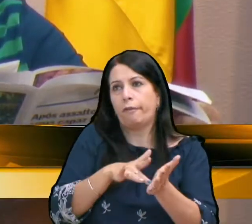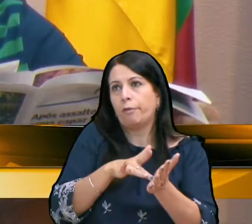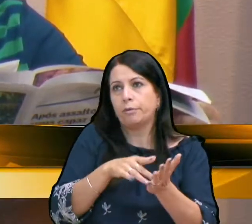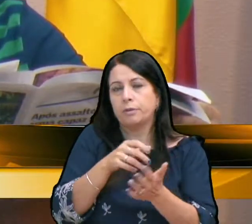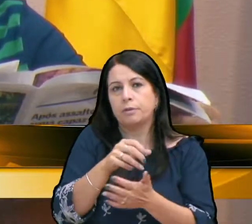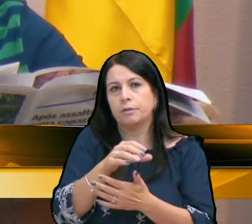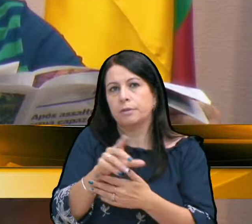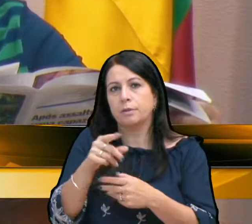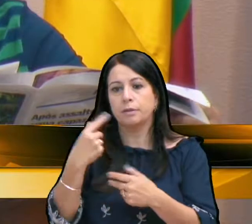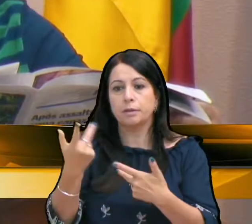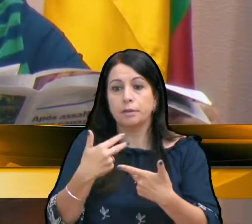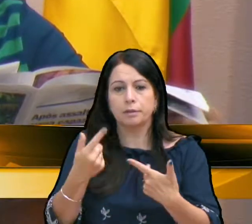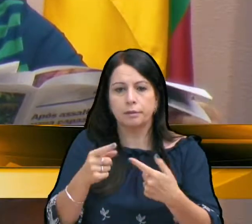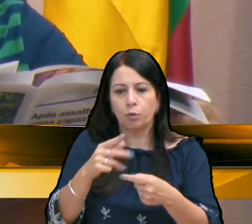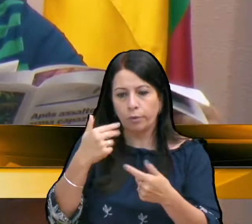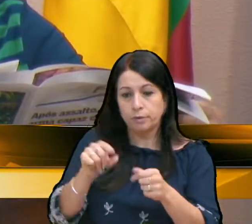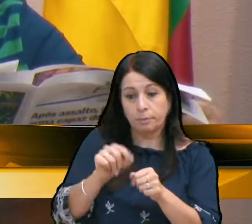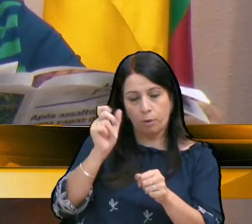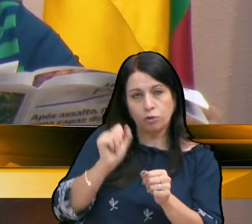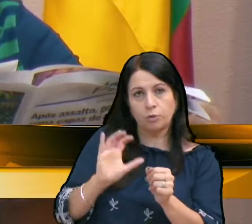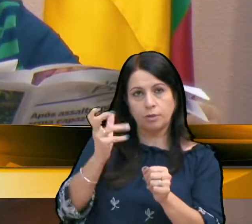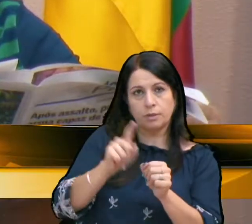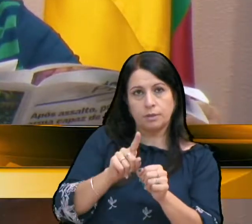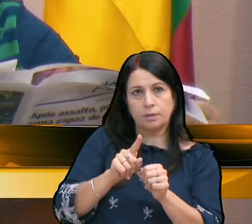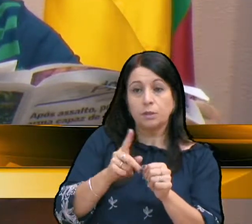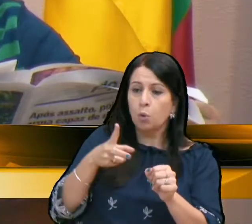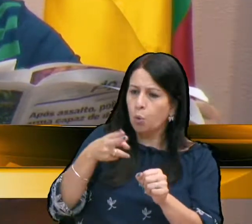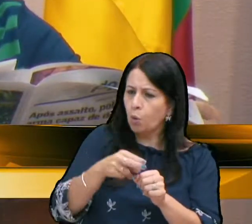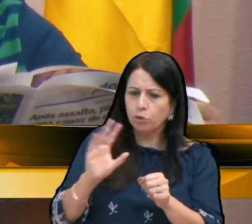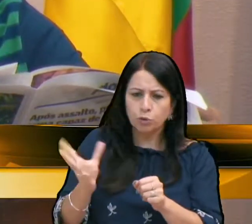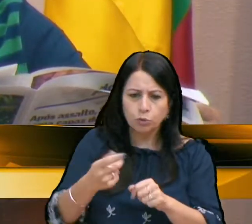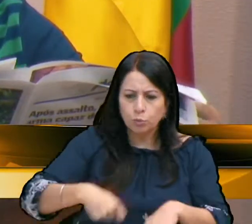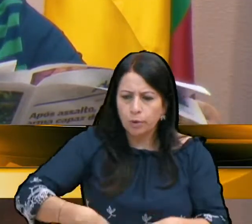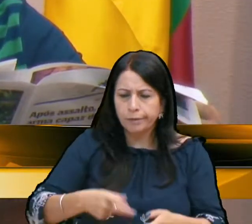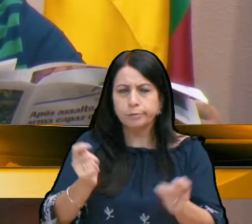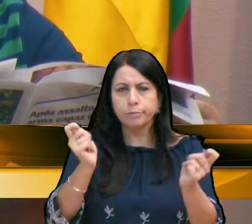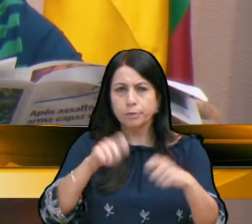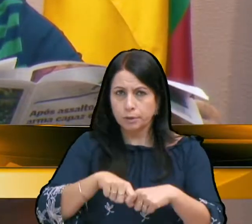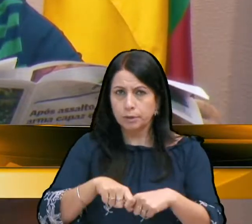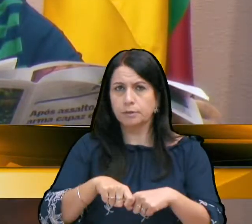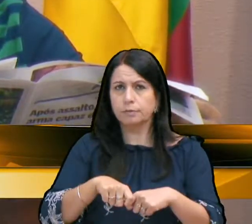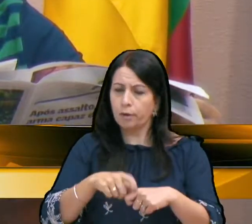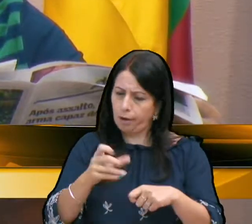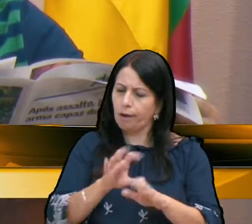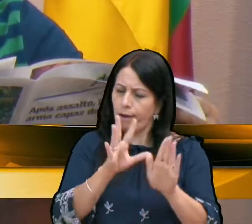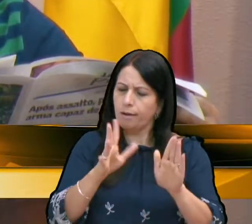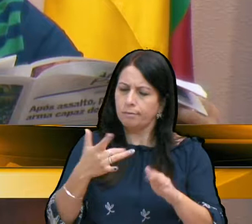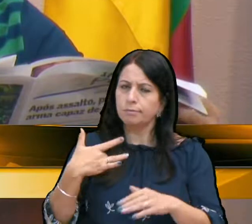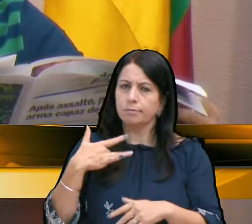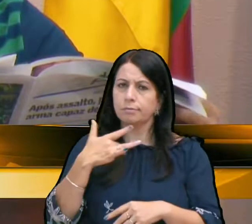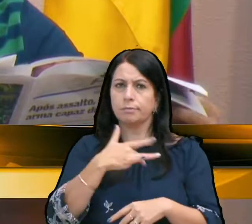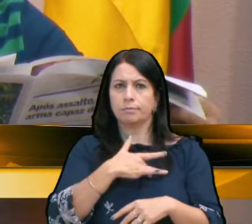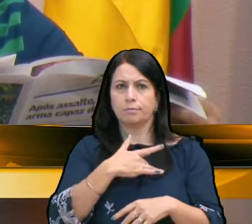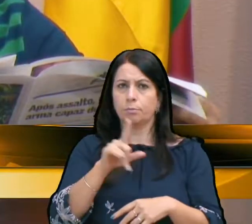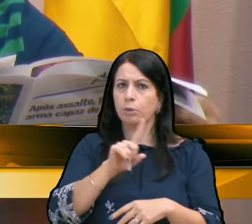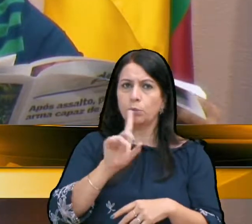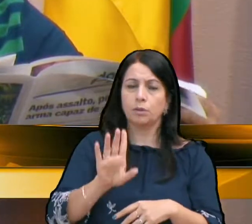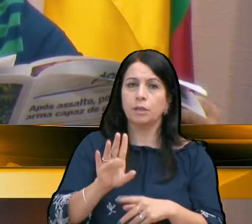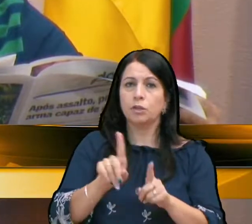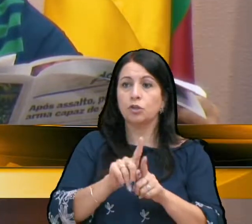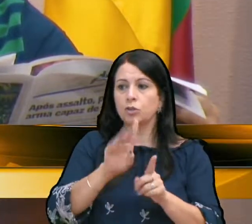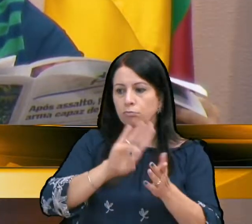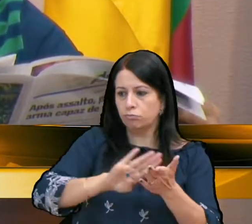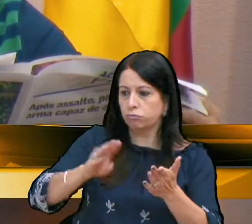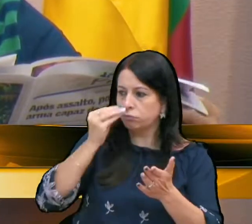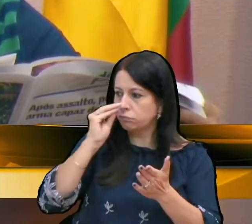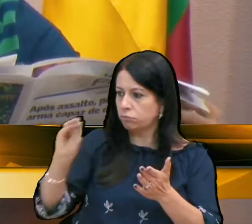A população quer saúde, então corte-se todo o gasto possível. Claro que se quer saúde, mas não se deixa o resto de